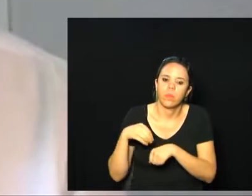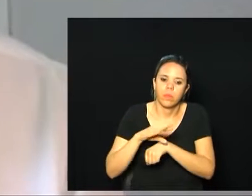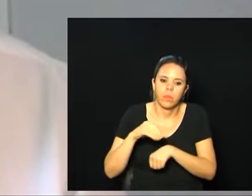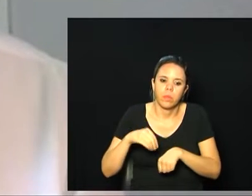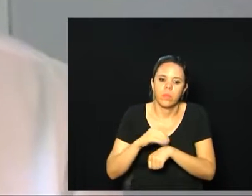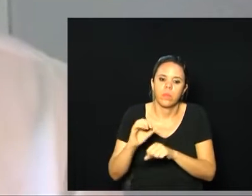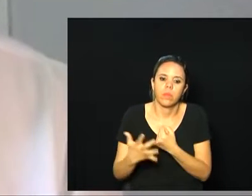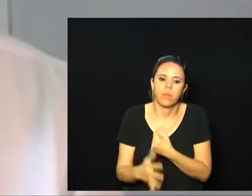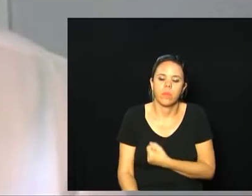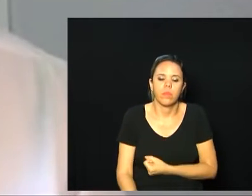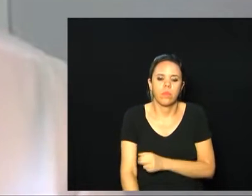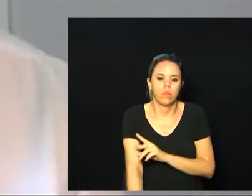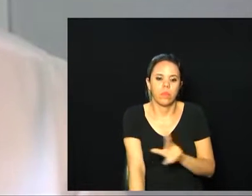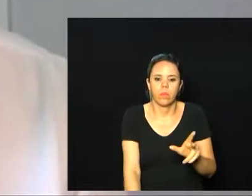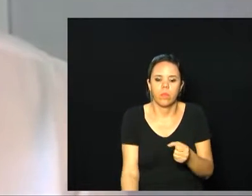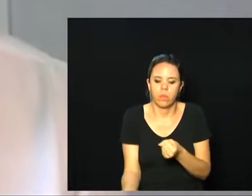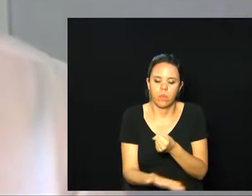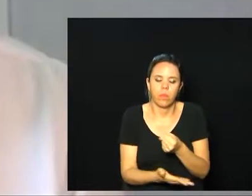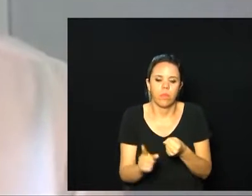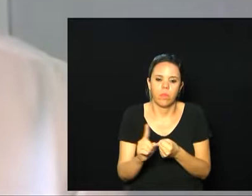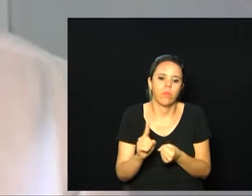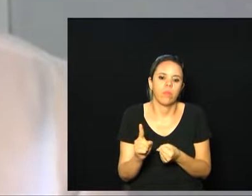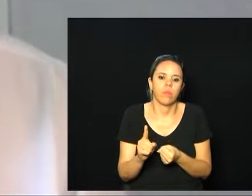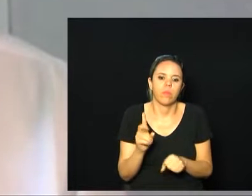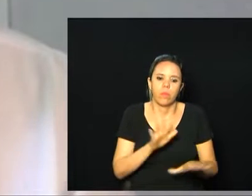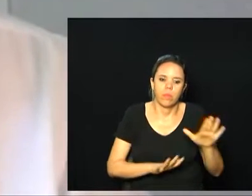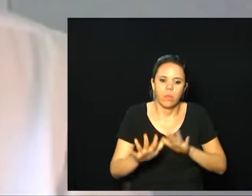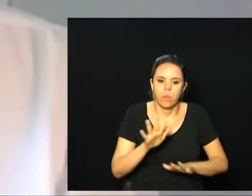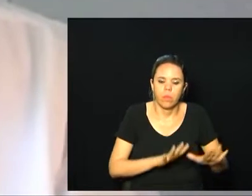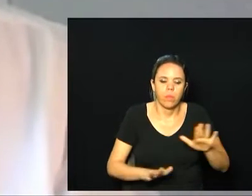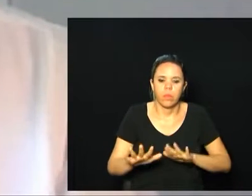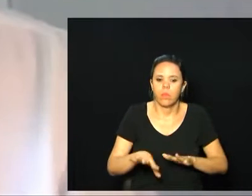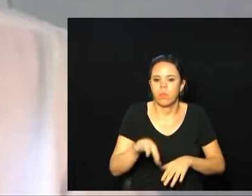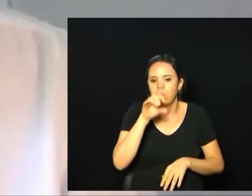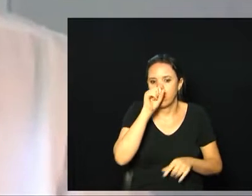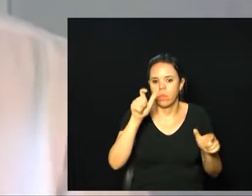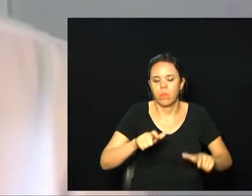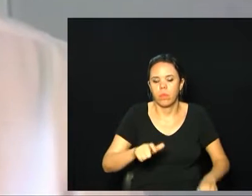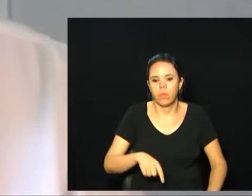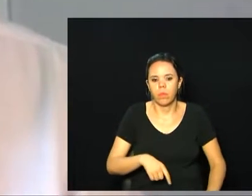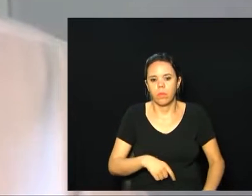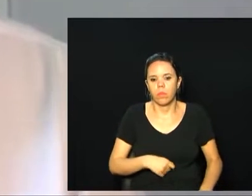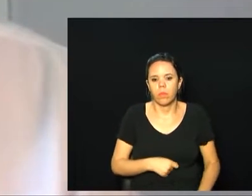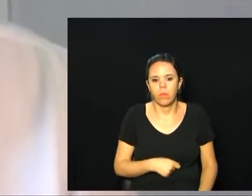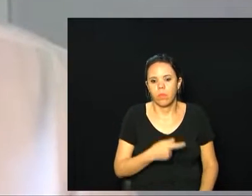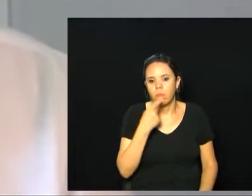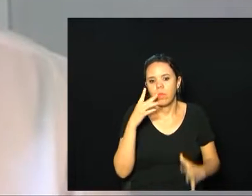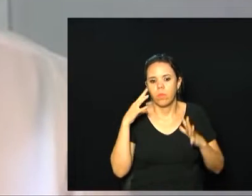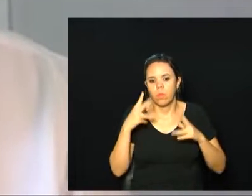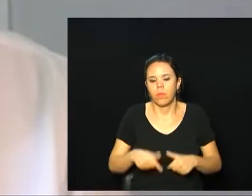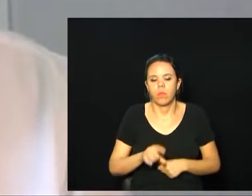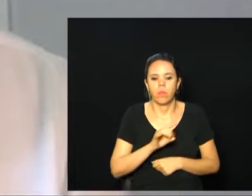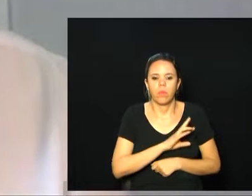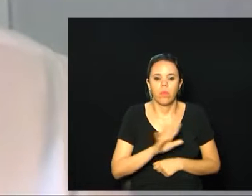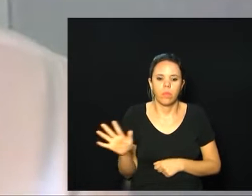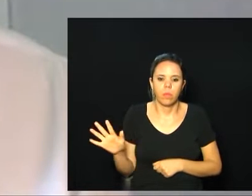transmissão da Covid, não é tanto superfície. Então, nós temos que tomar muito cuidado com o ar do ambiente que a gente respira. Então, quando eu falo em higiene, não é só, às